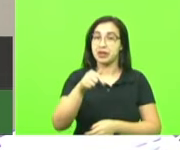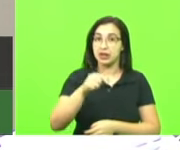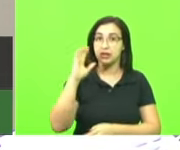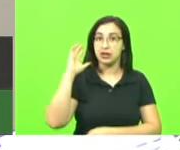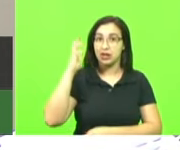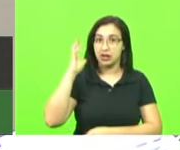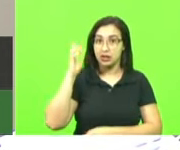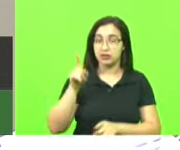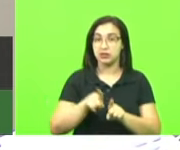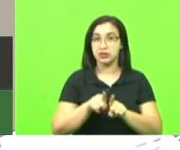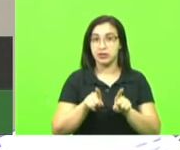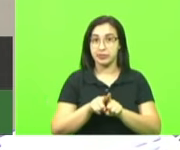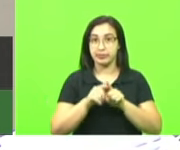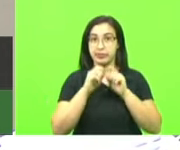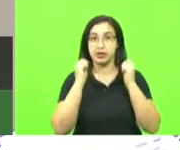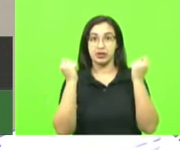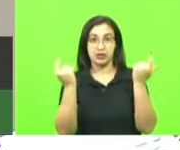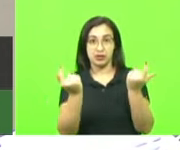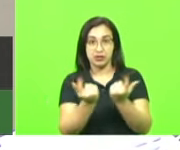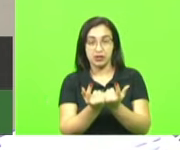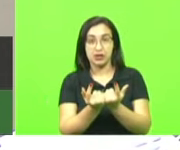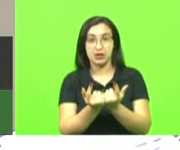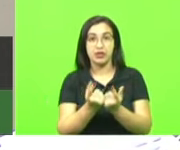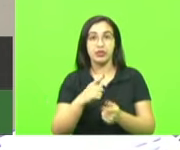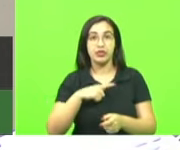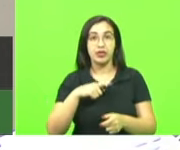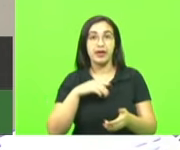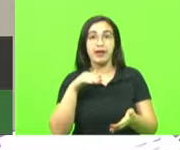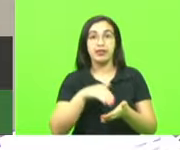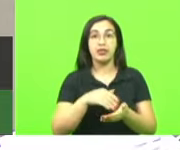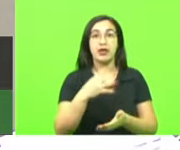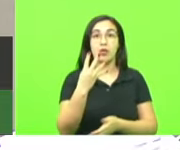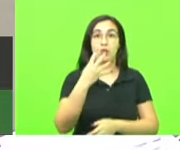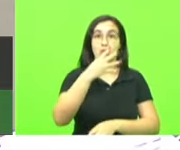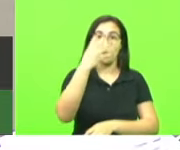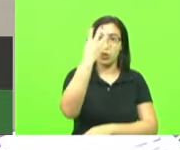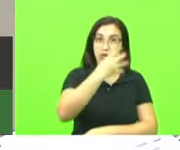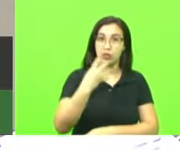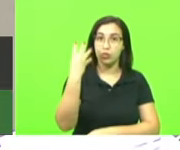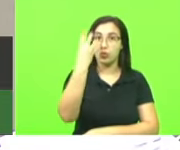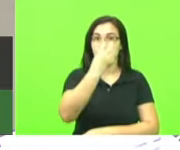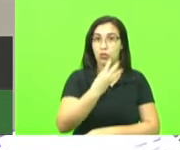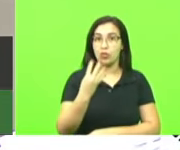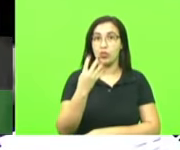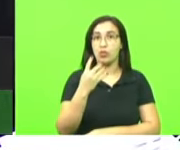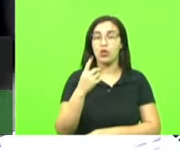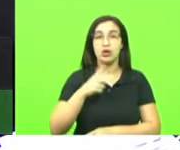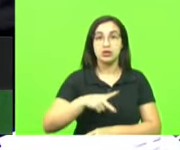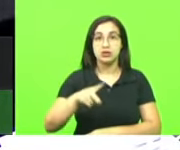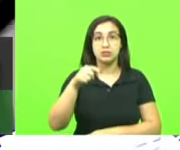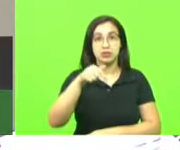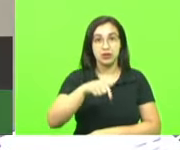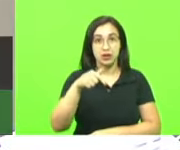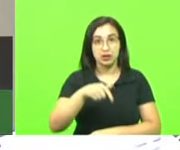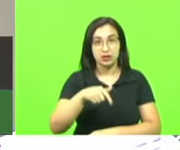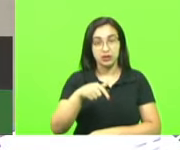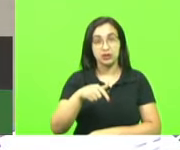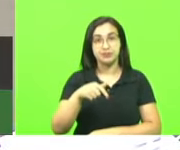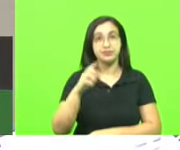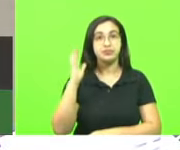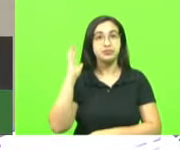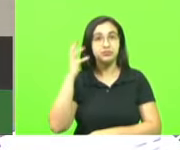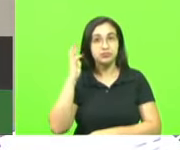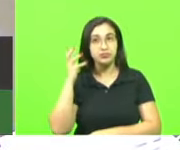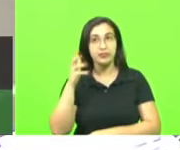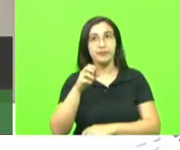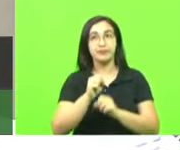LESC, terá até 4 horas diárias dentro da programação da Rádio Senado aqui em Santa Catarina. Mas